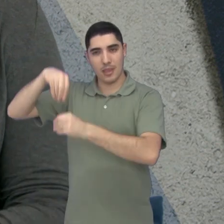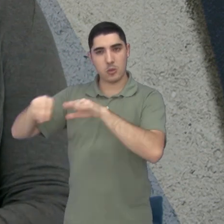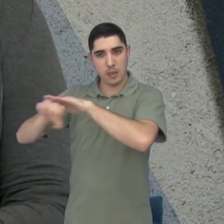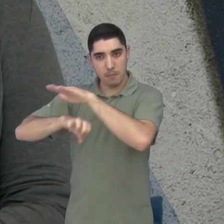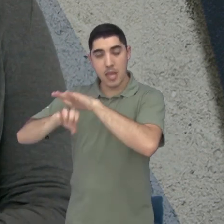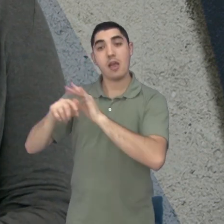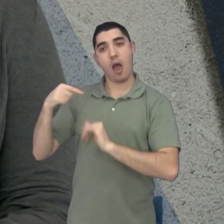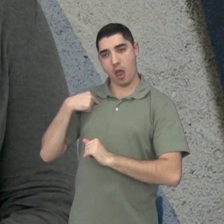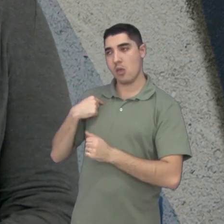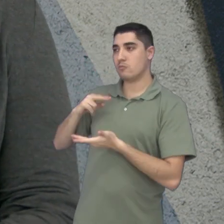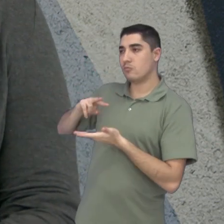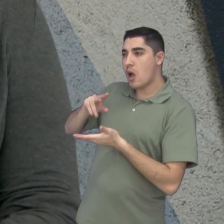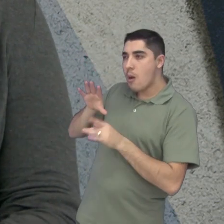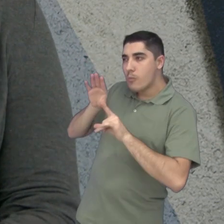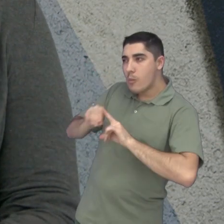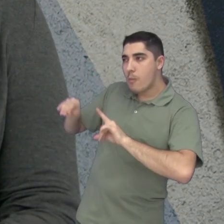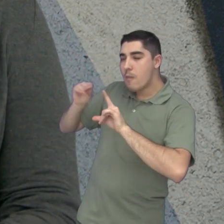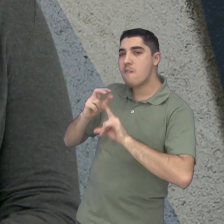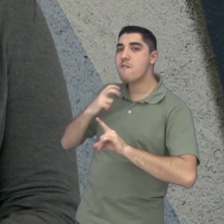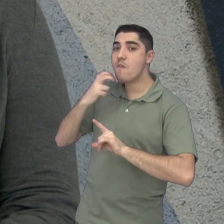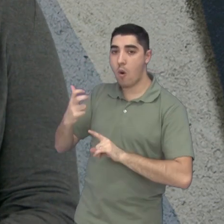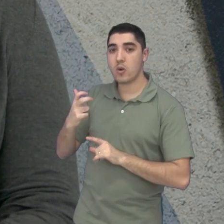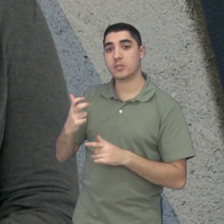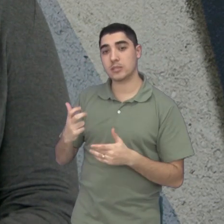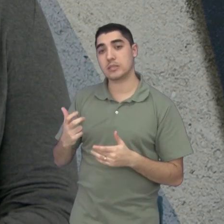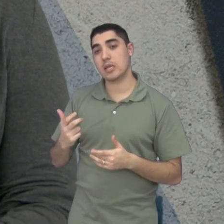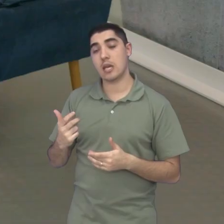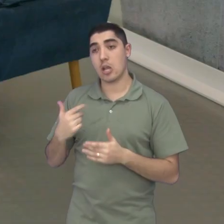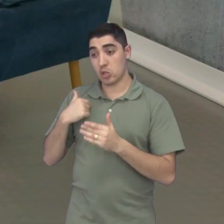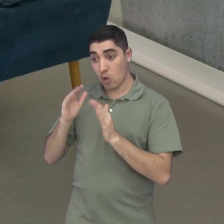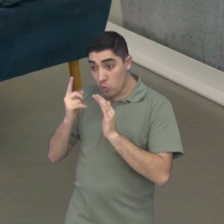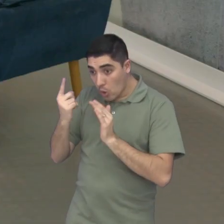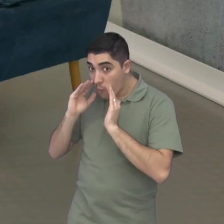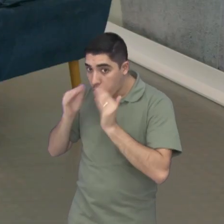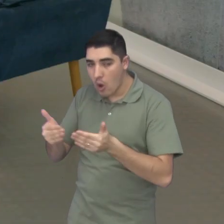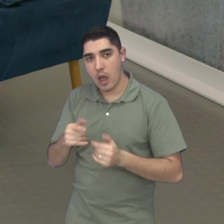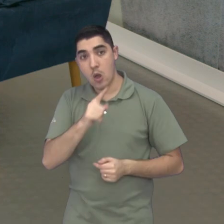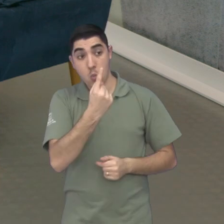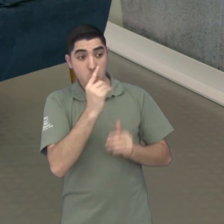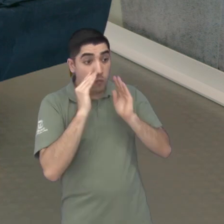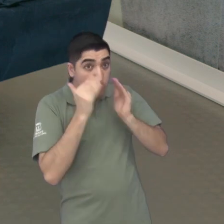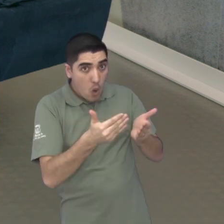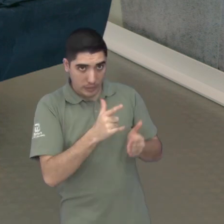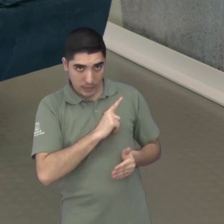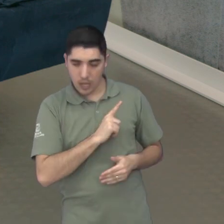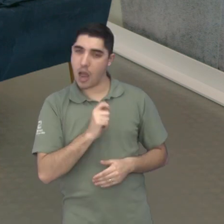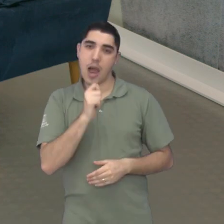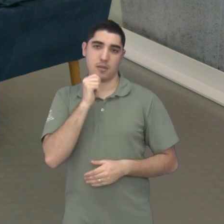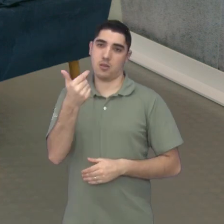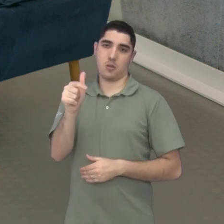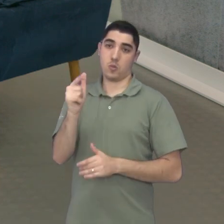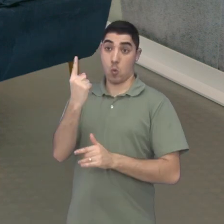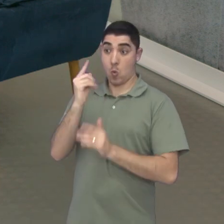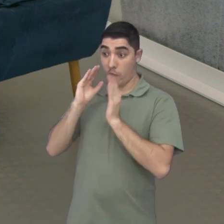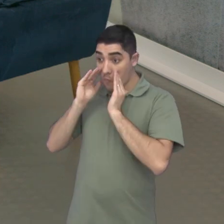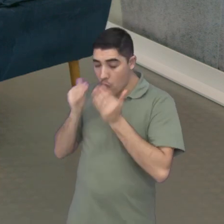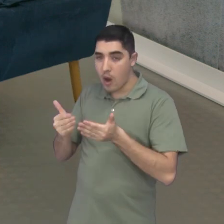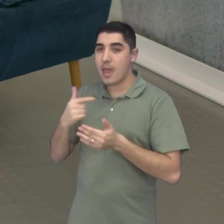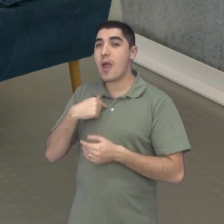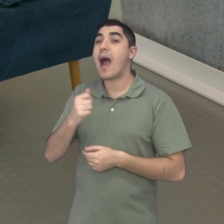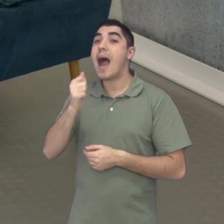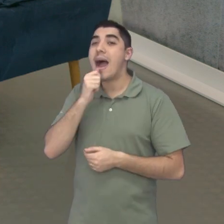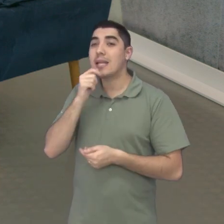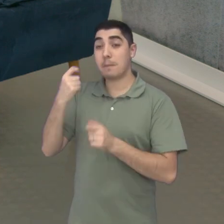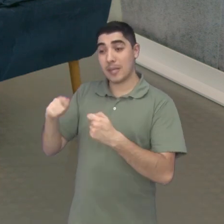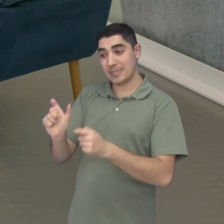interno. Então, eu não tenho... Um nicho específico. Por enquanto, ainda não. Eu estou esperando tirar o meu DRT